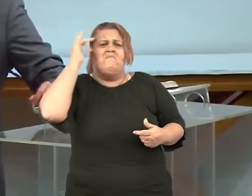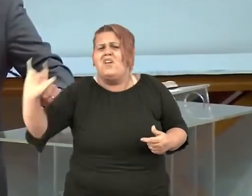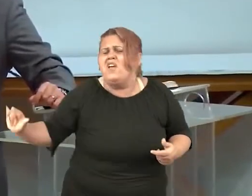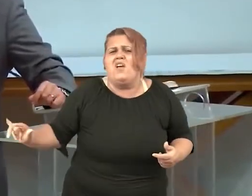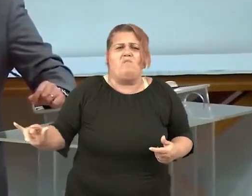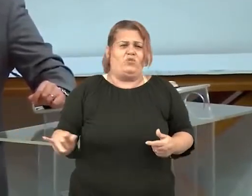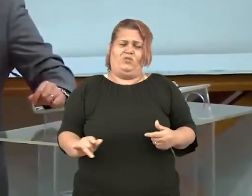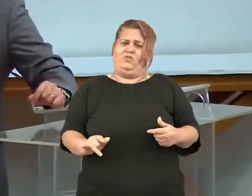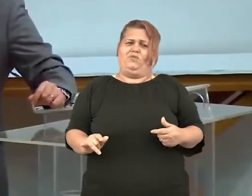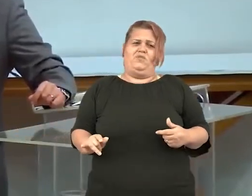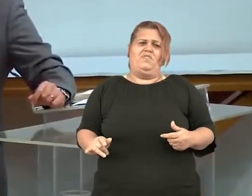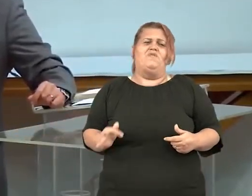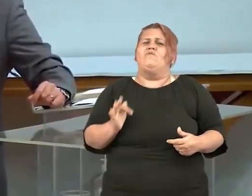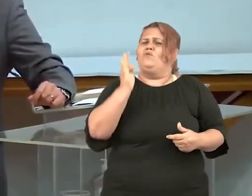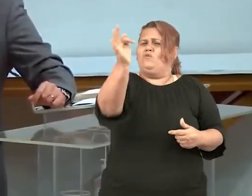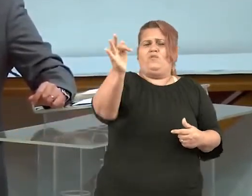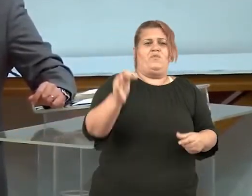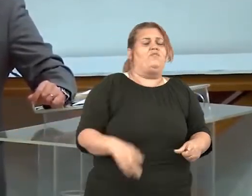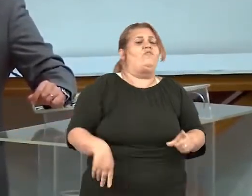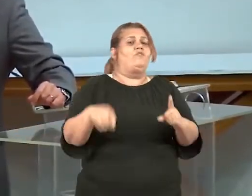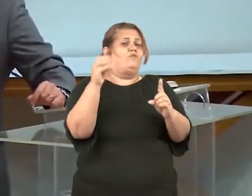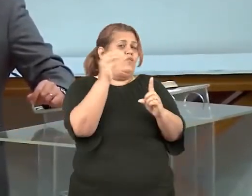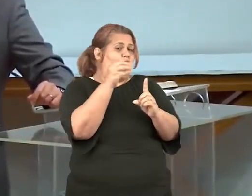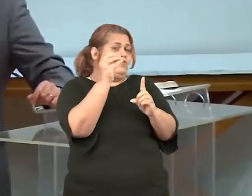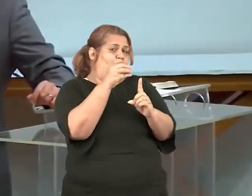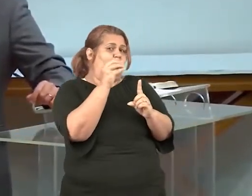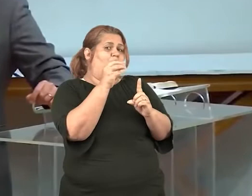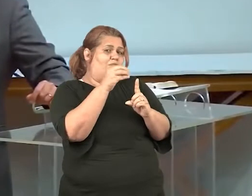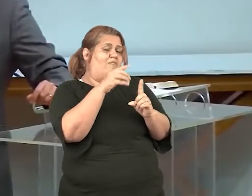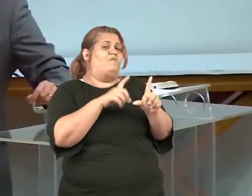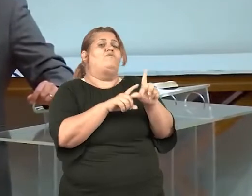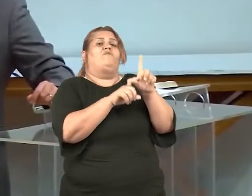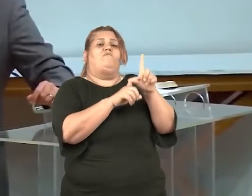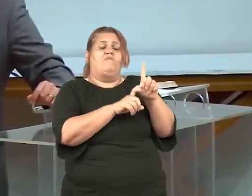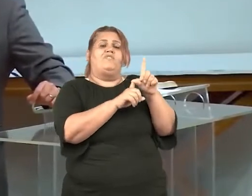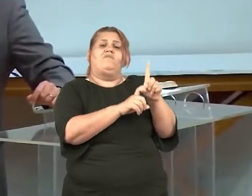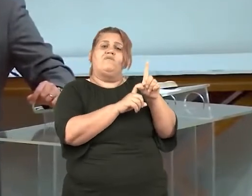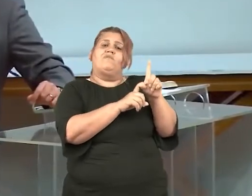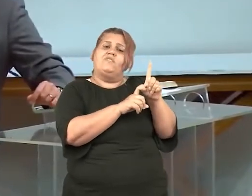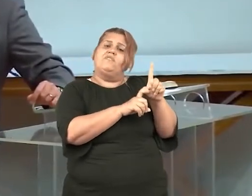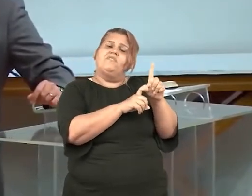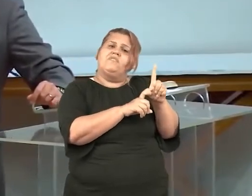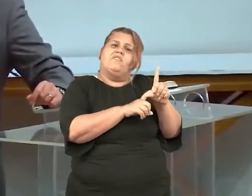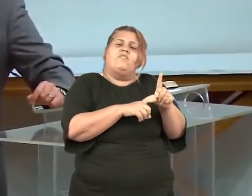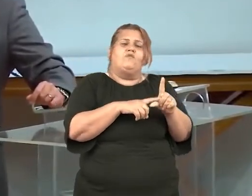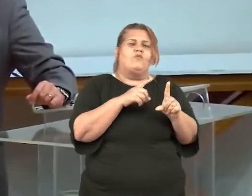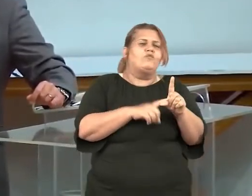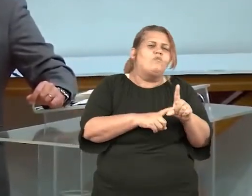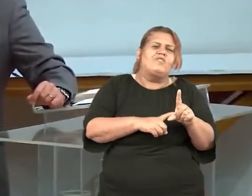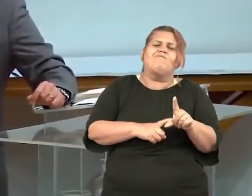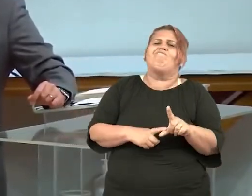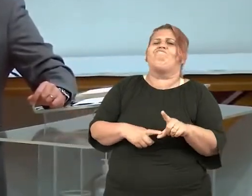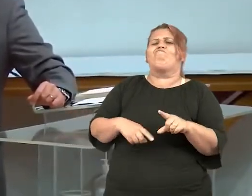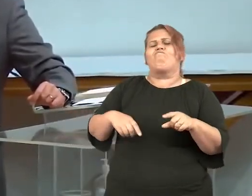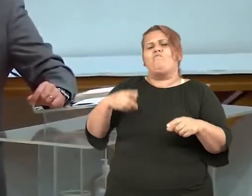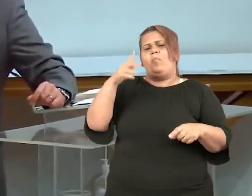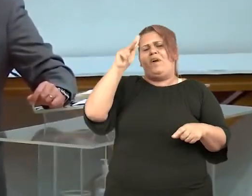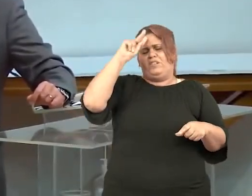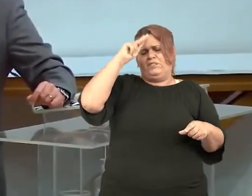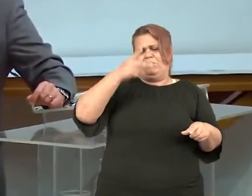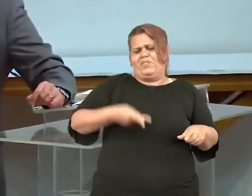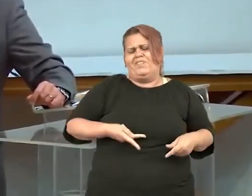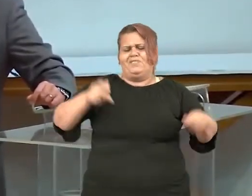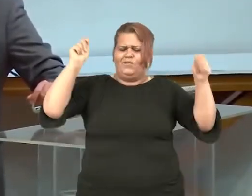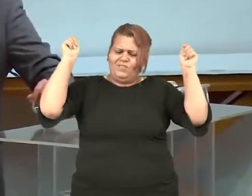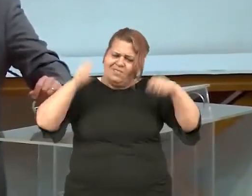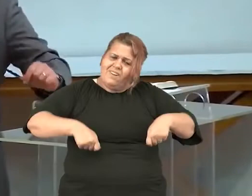porque somos vulneráveis, não somos autossuficientes, somos absolutamente